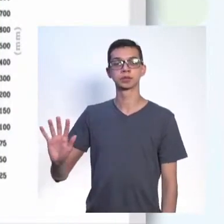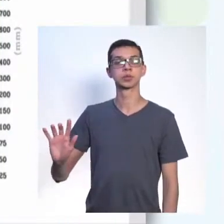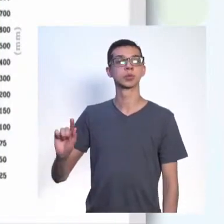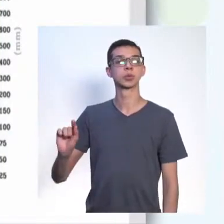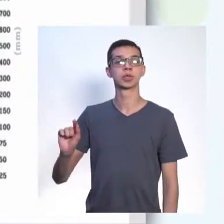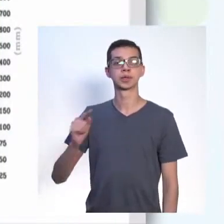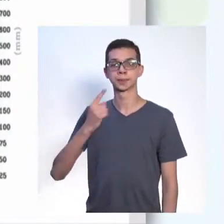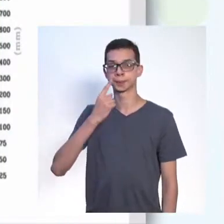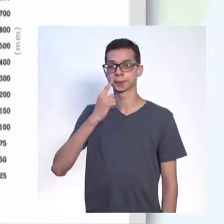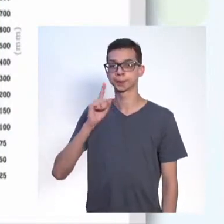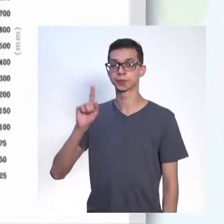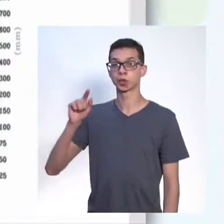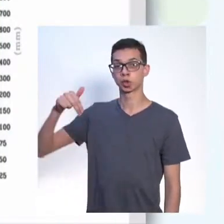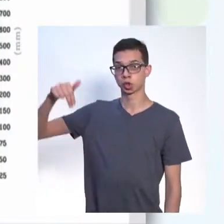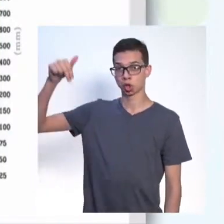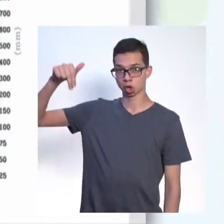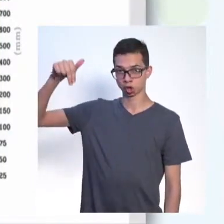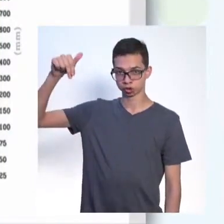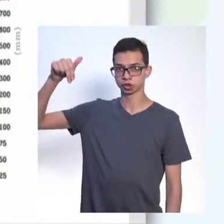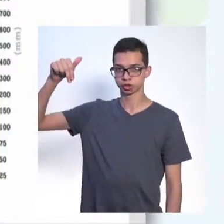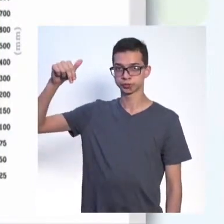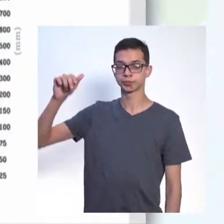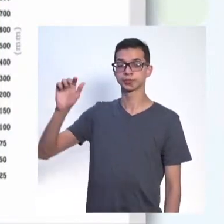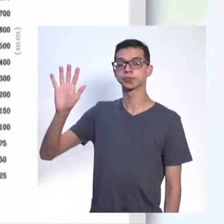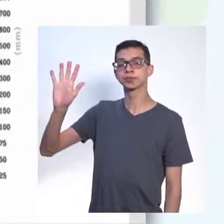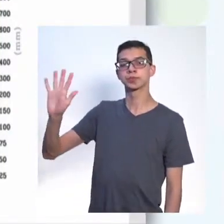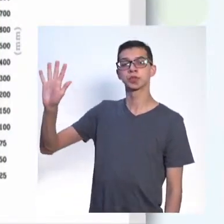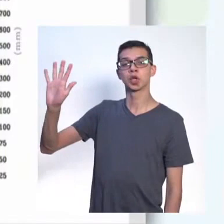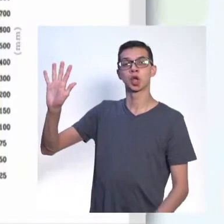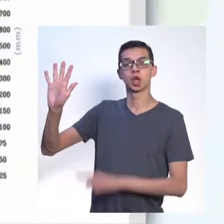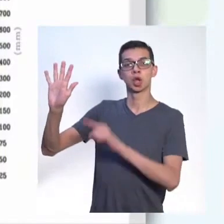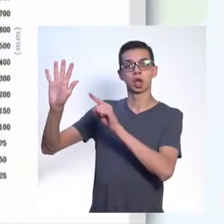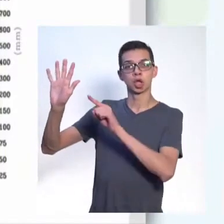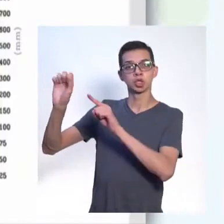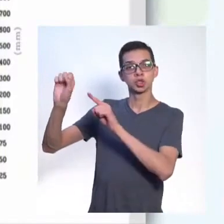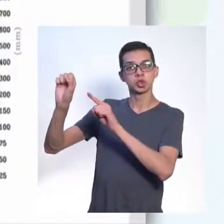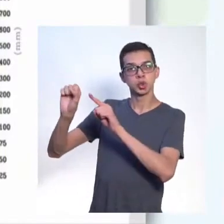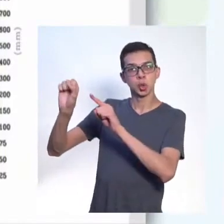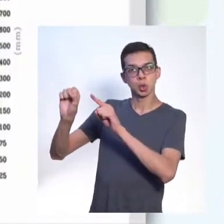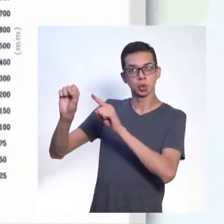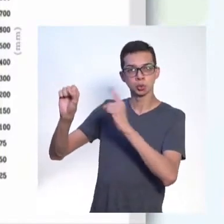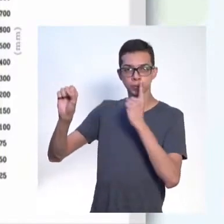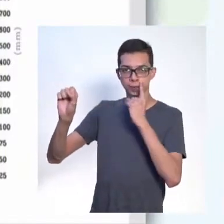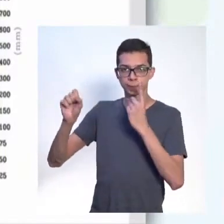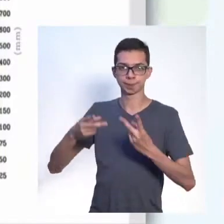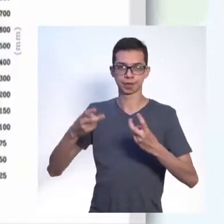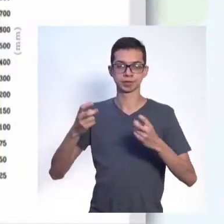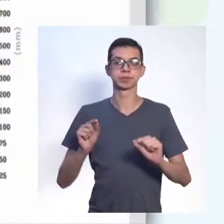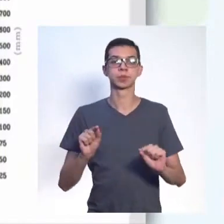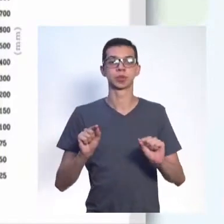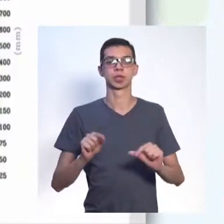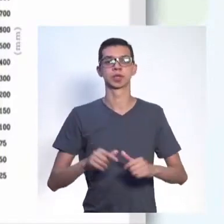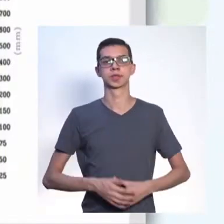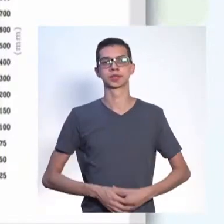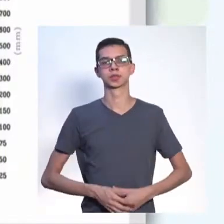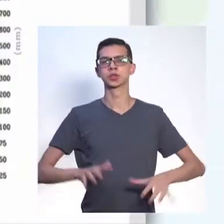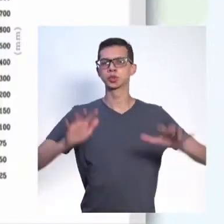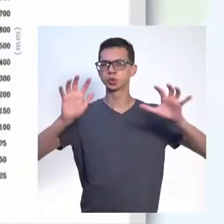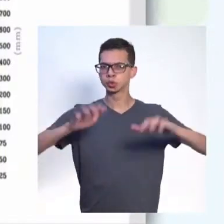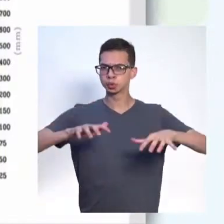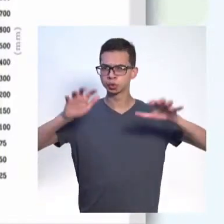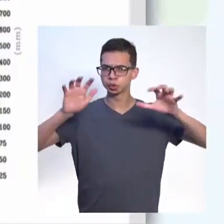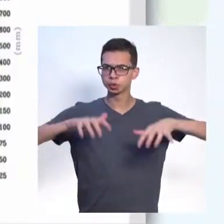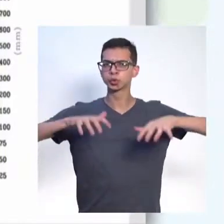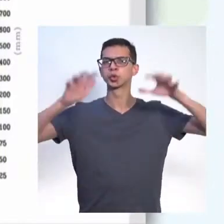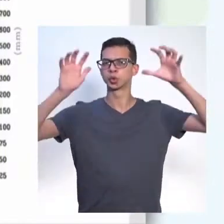região norte do país, essa indicação de que as chuvas já começam a se estender para essa região